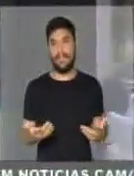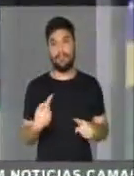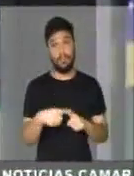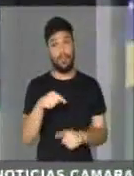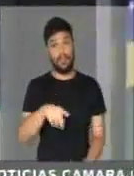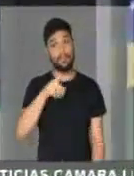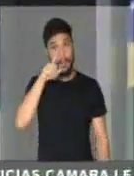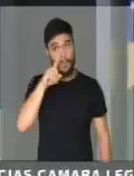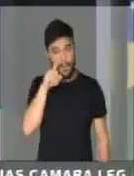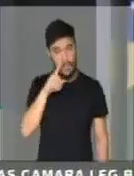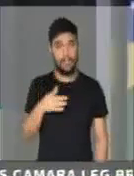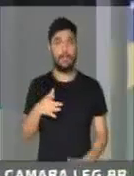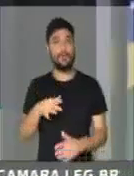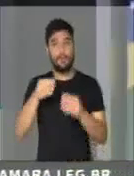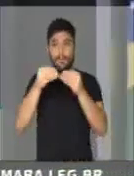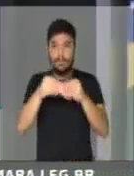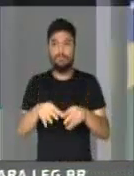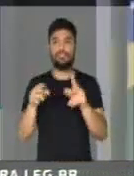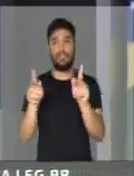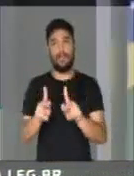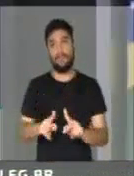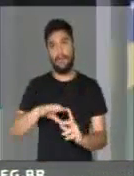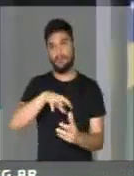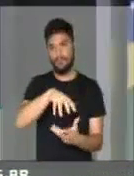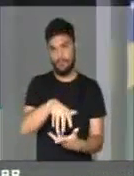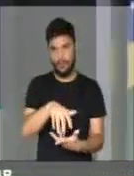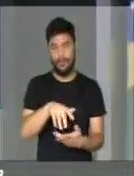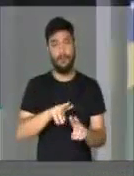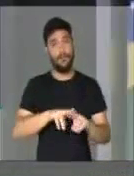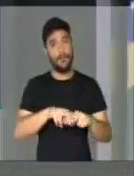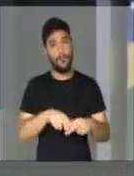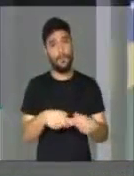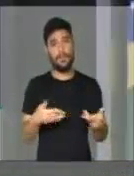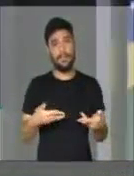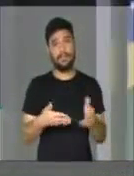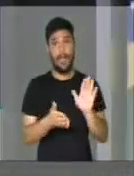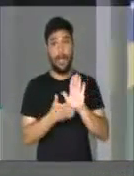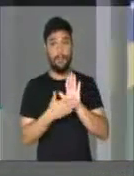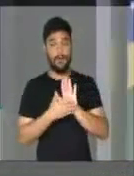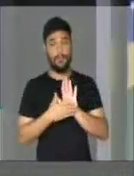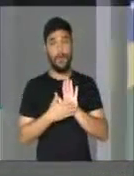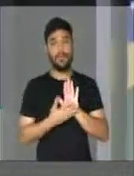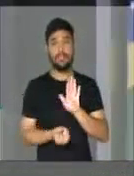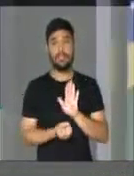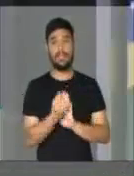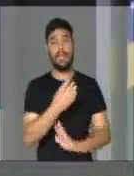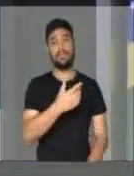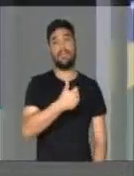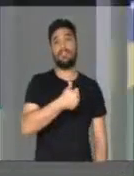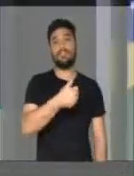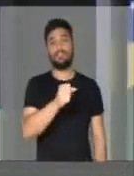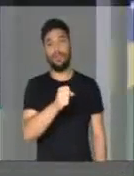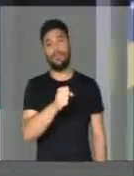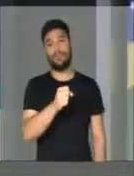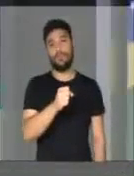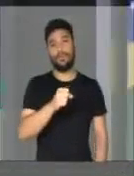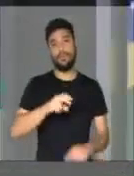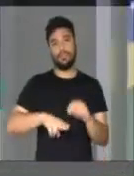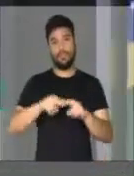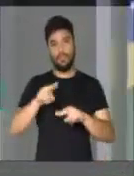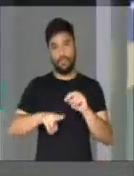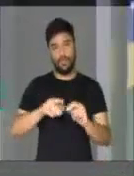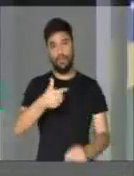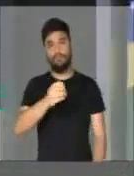grave perigo para a paz e a segurança internacional. A proposição, apresentada em 18 de junho de